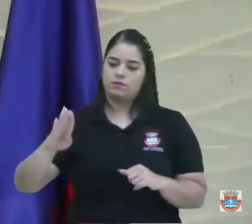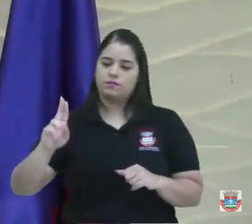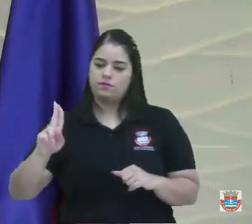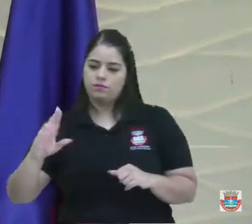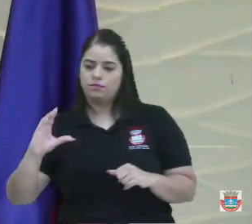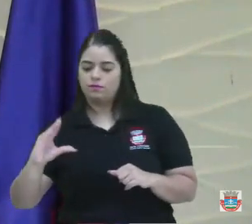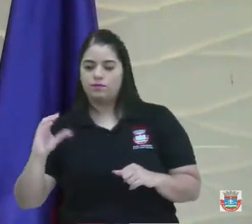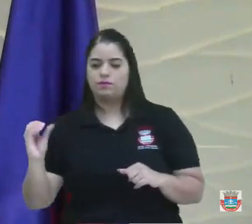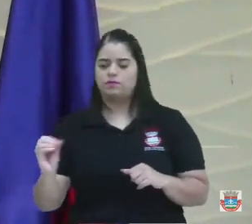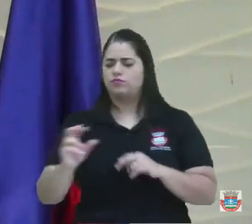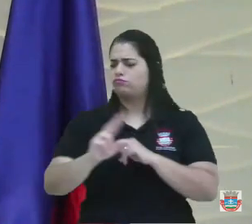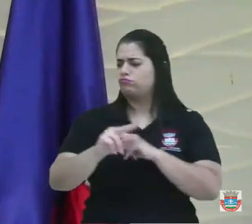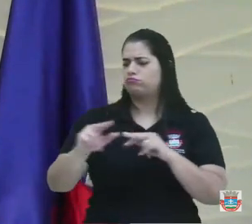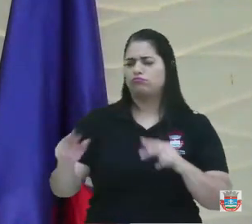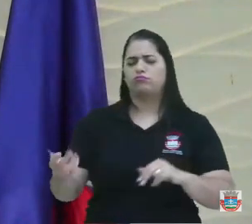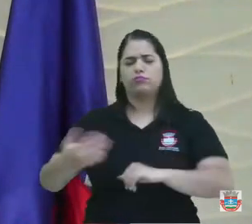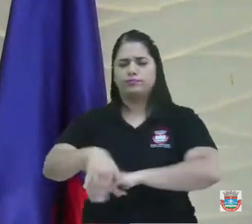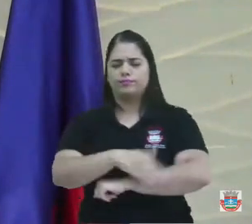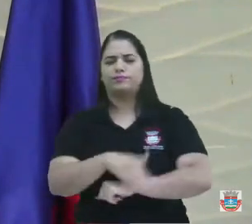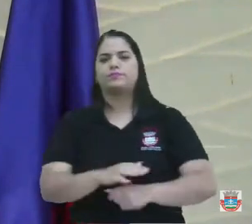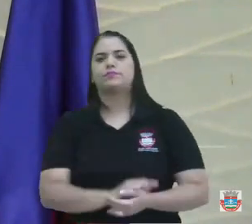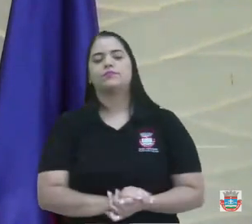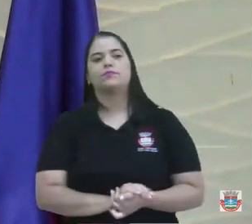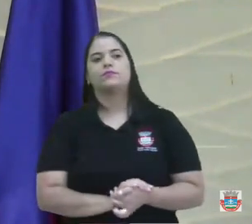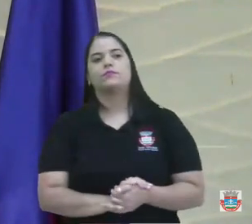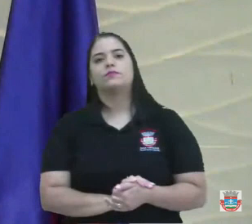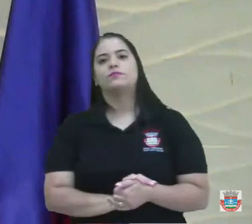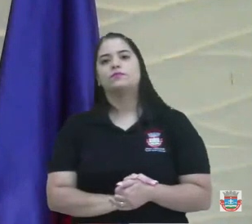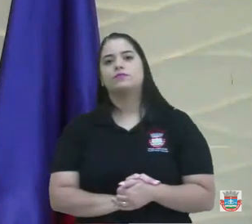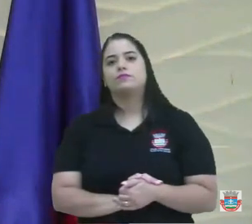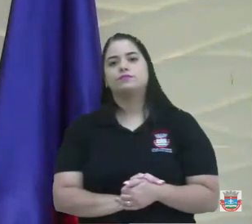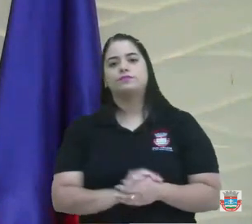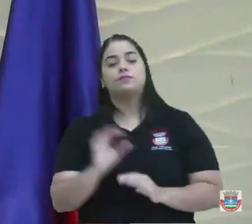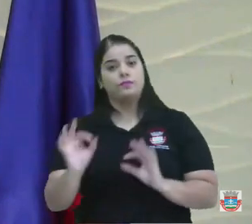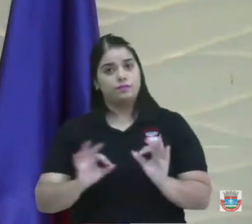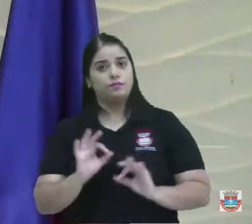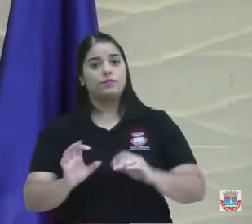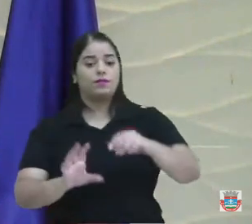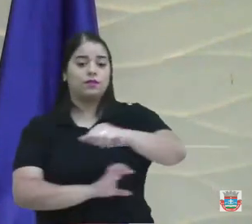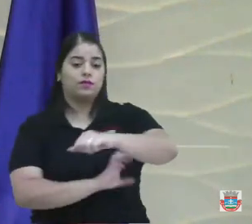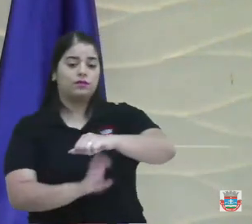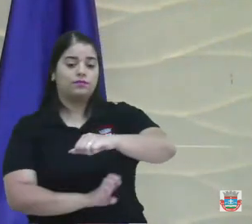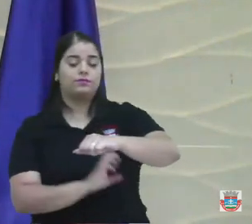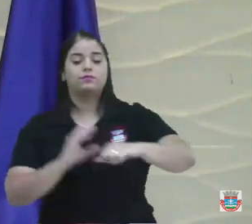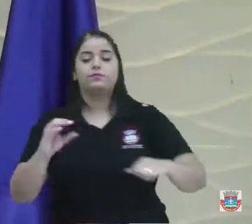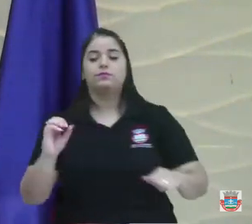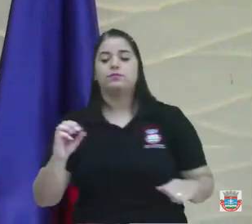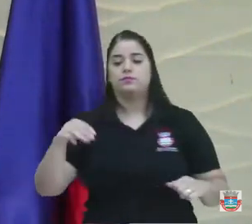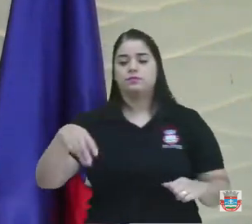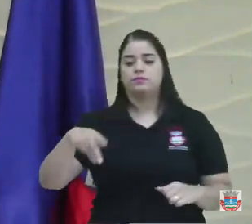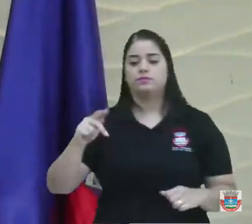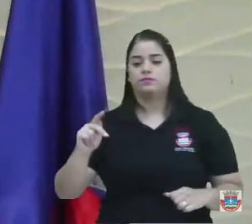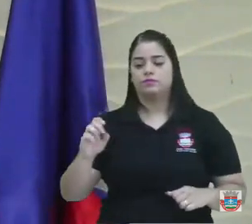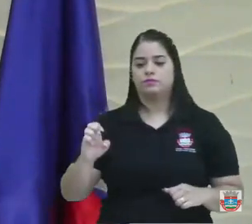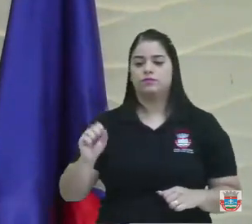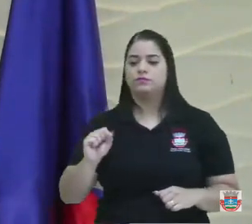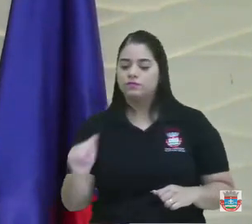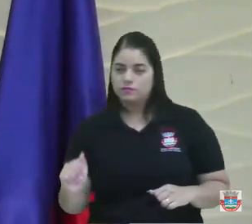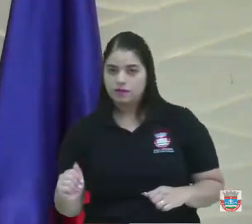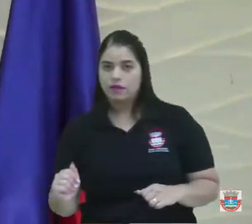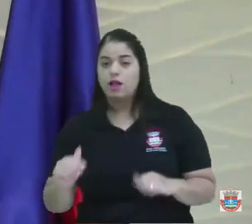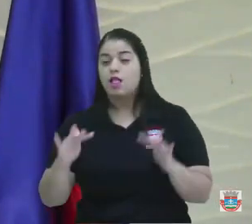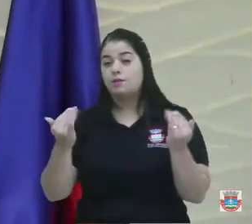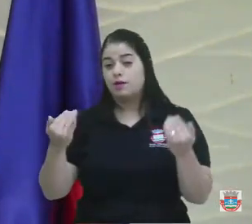Adailton e 2 e Joaquim da Silva Costa. Essa é a programação da Compesa para esse final de mês de outubro, início do mês